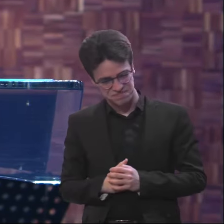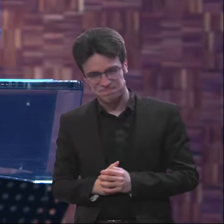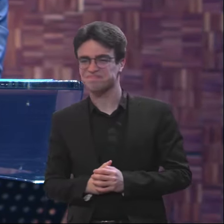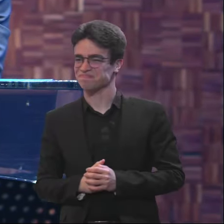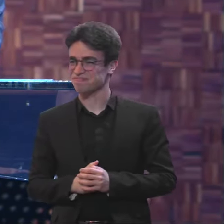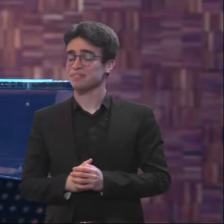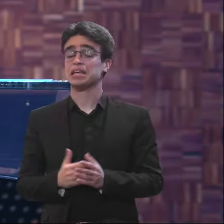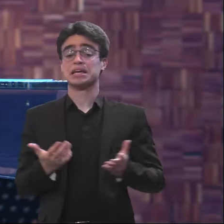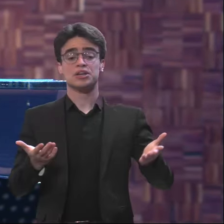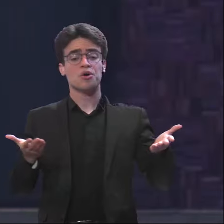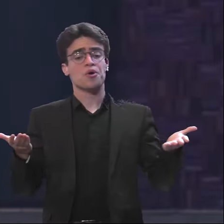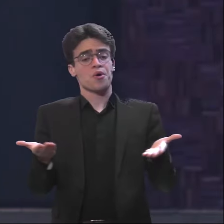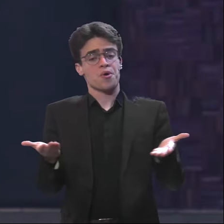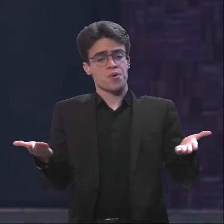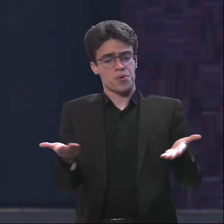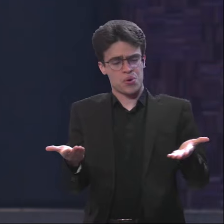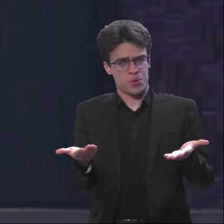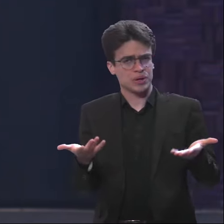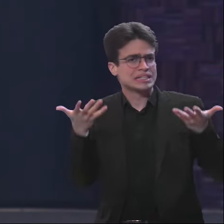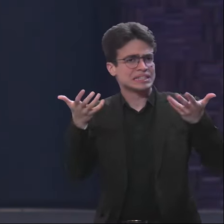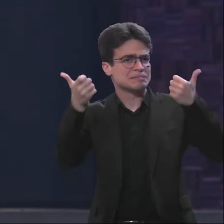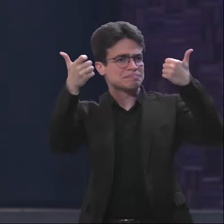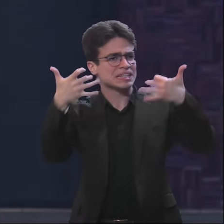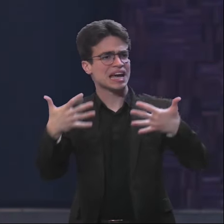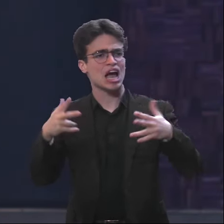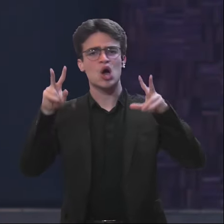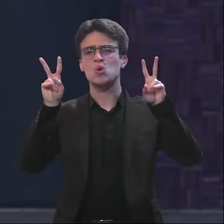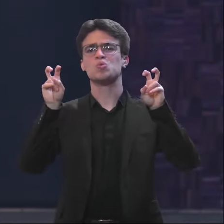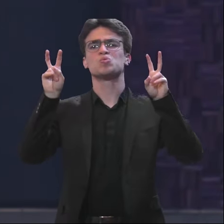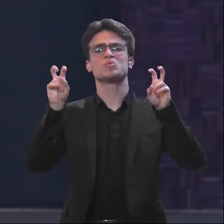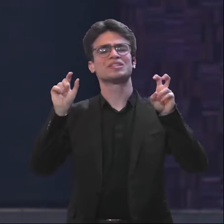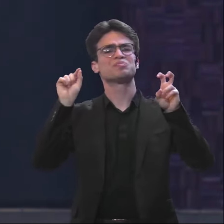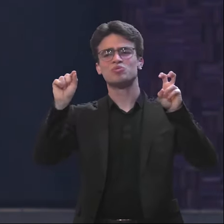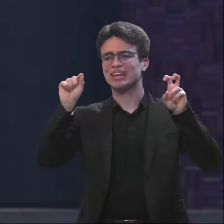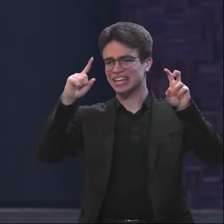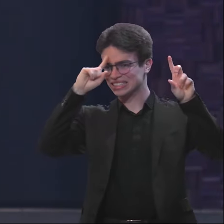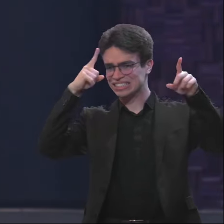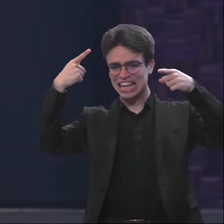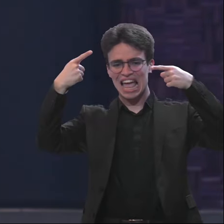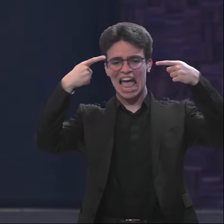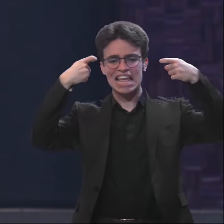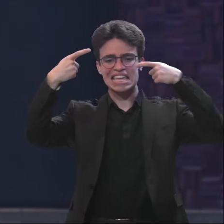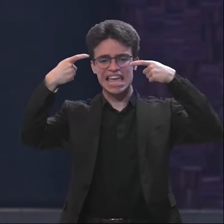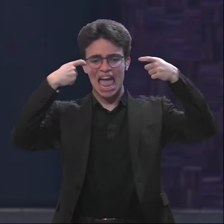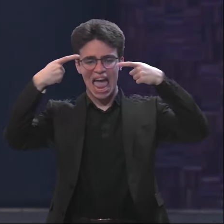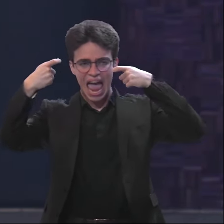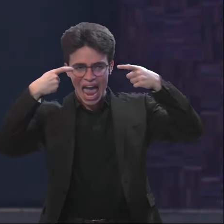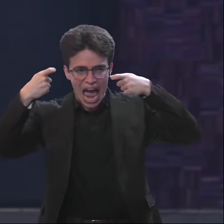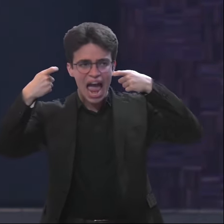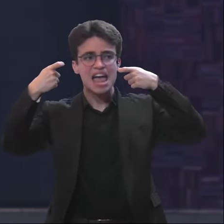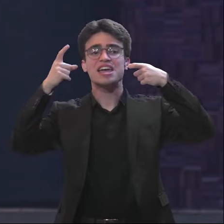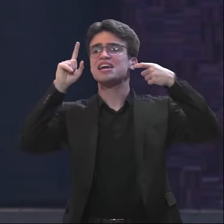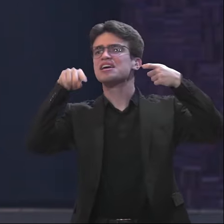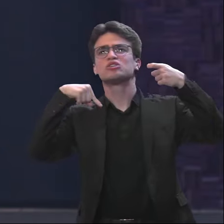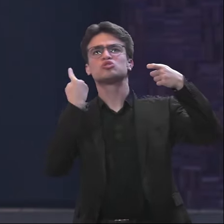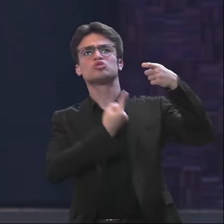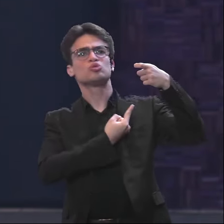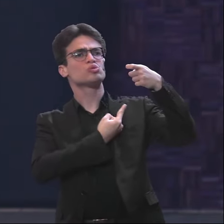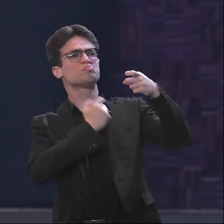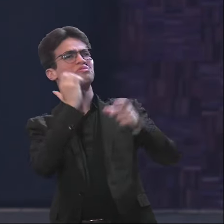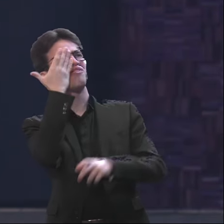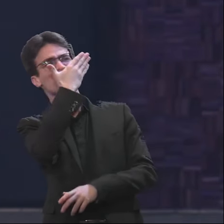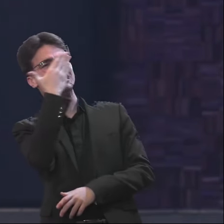sobre essas guerras veladas, essas guerras invisíveis. Eu creio que